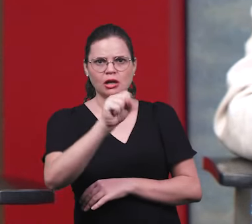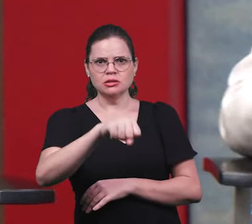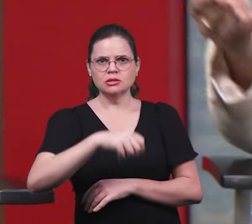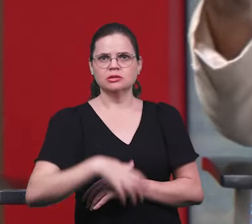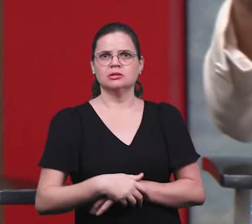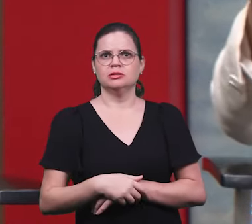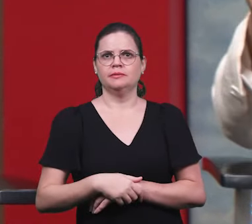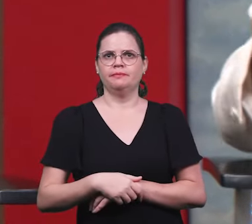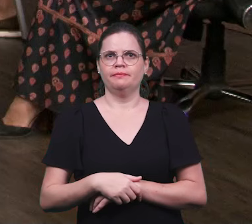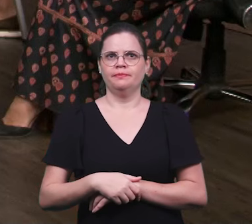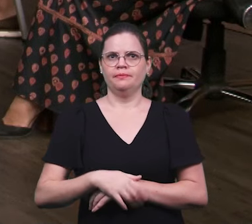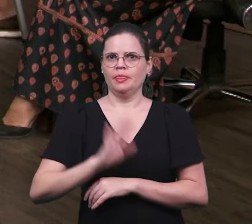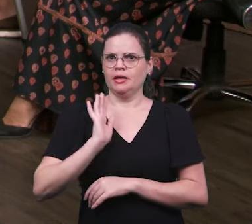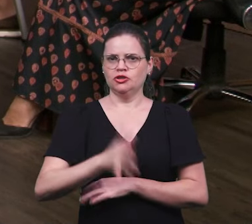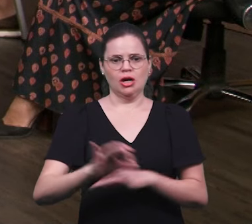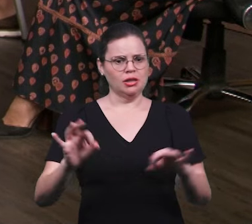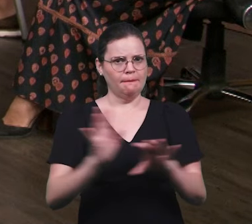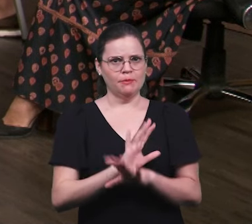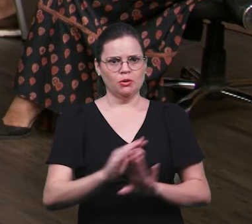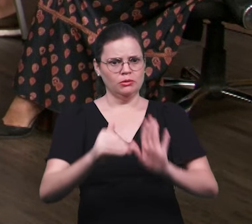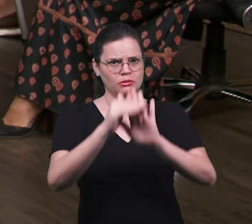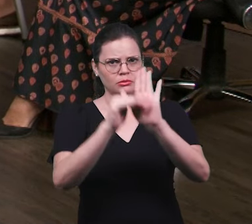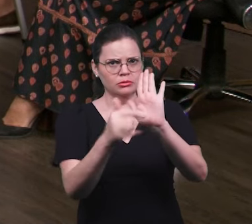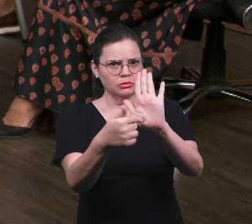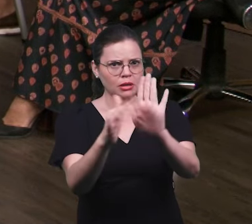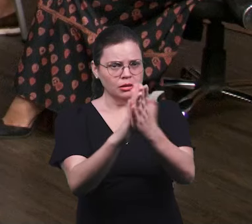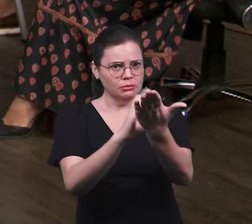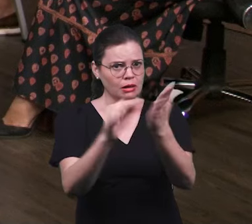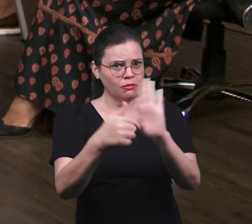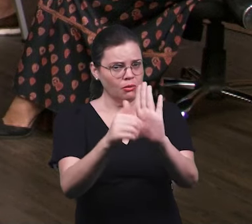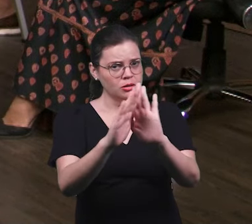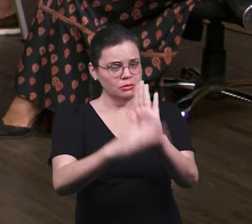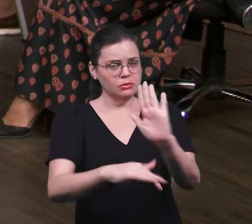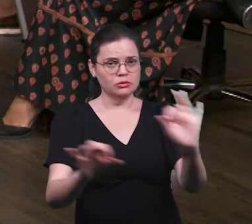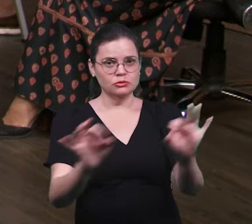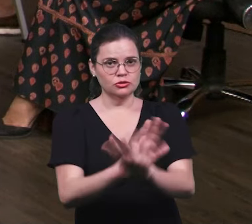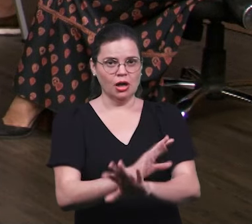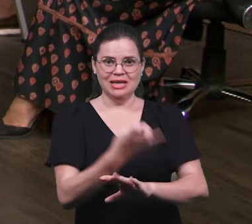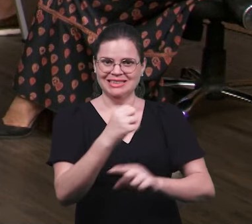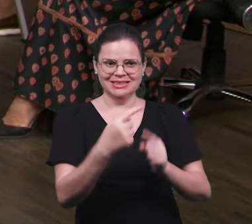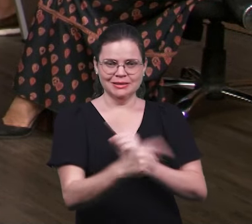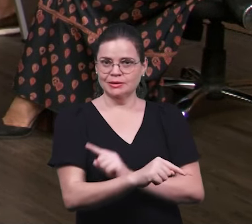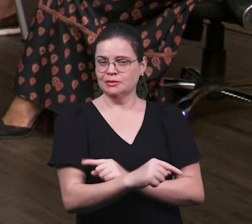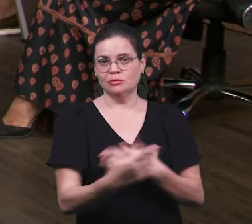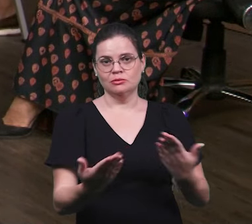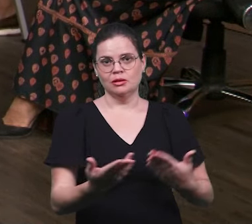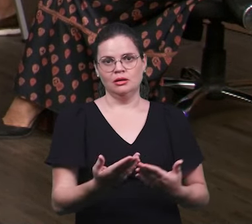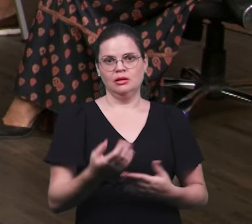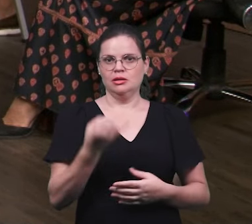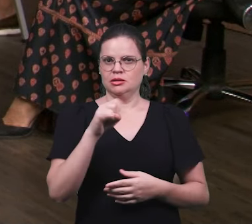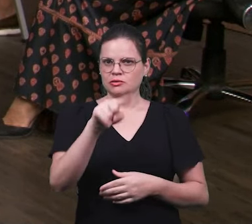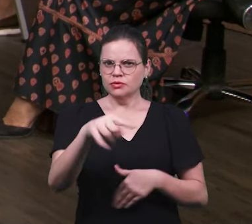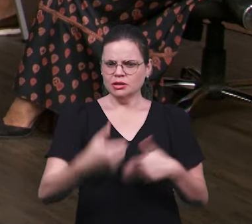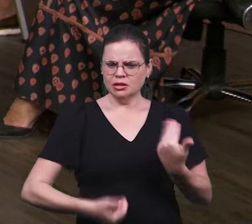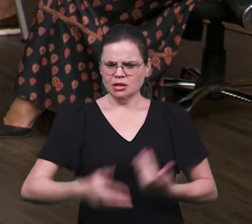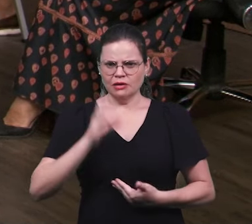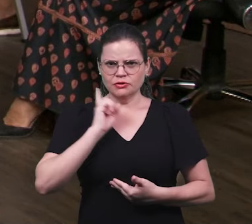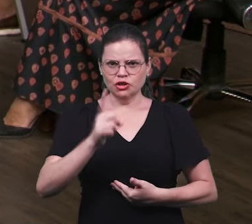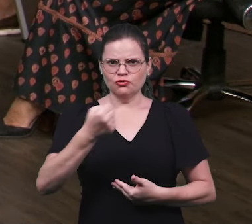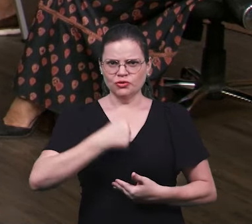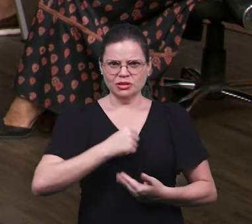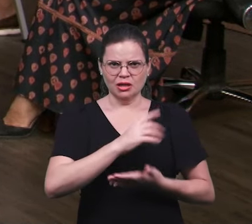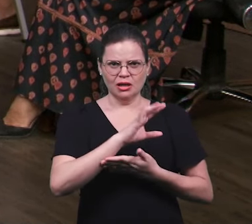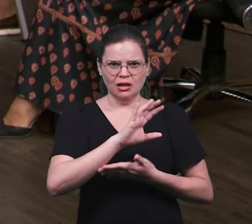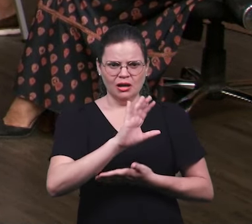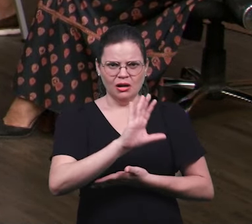direito. Já foi julgado. Já foi julgado. Deus já estabeleceu. E tem certas coisas que não cabem para o servo de Deus.